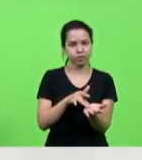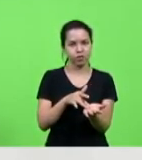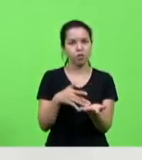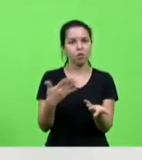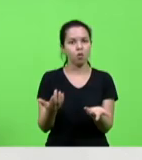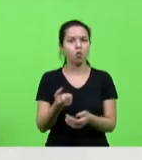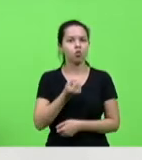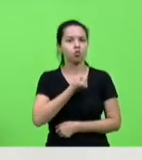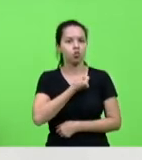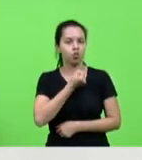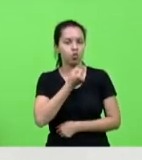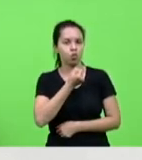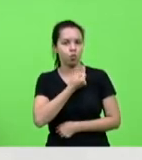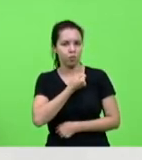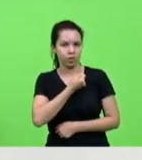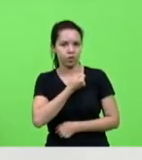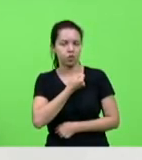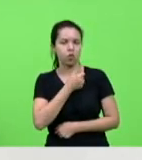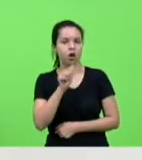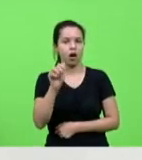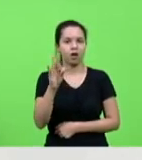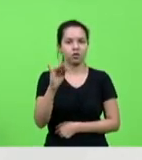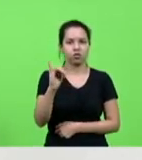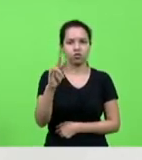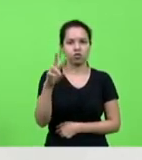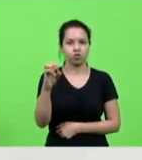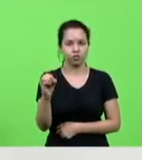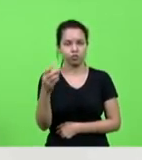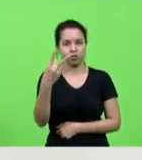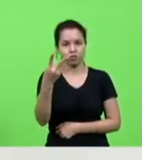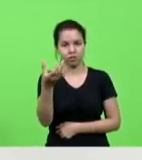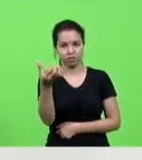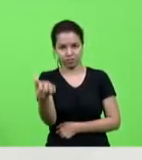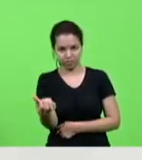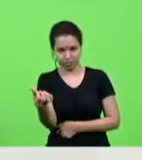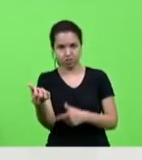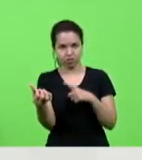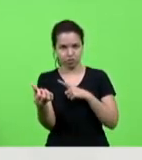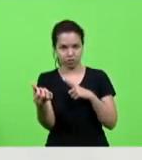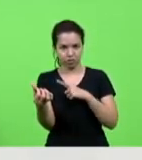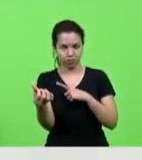com ativo, 26. Sem ativos,